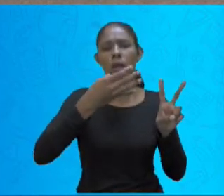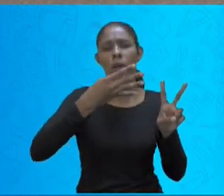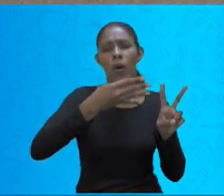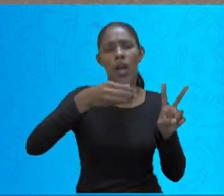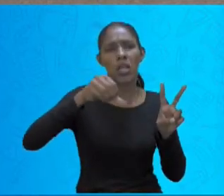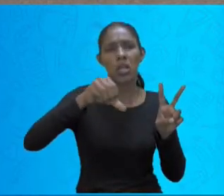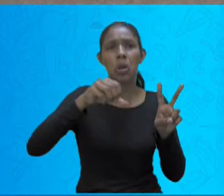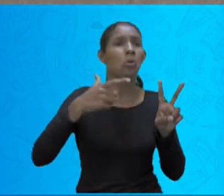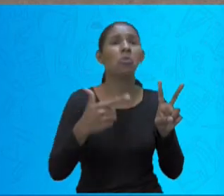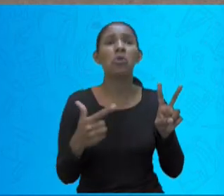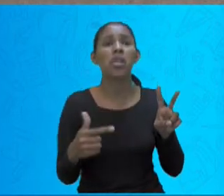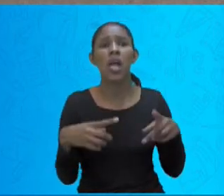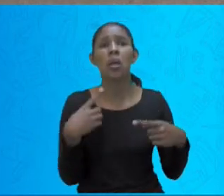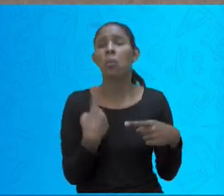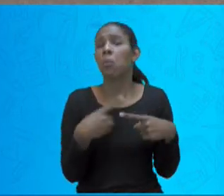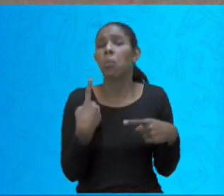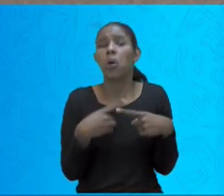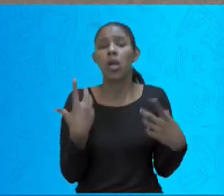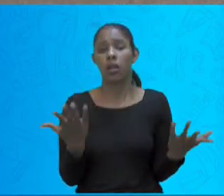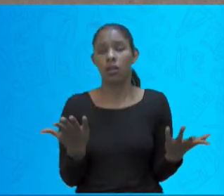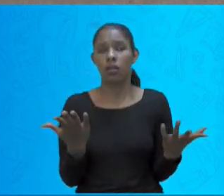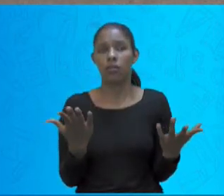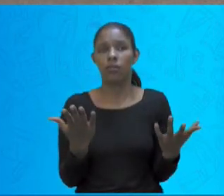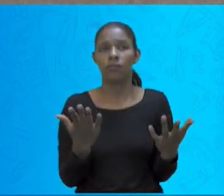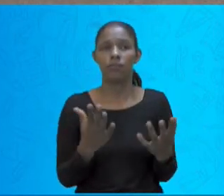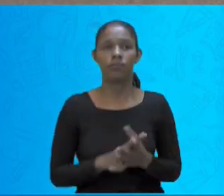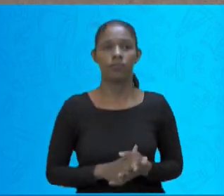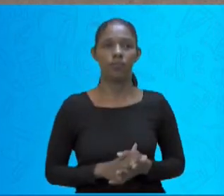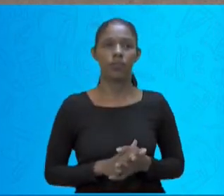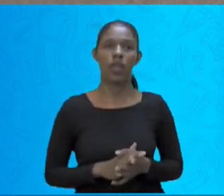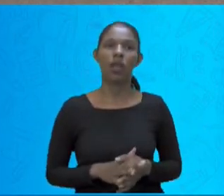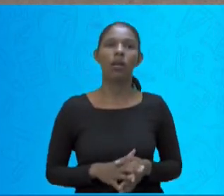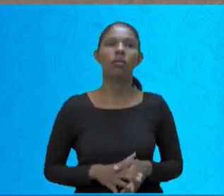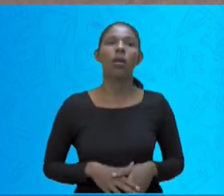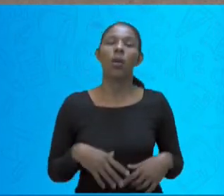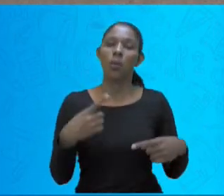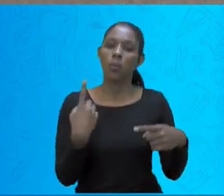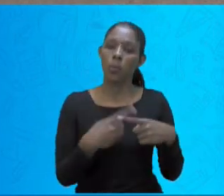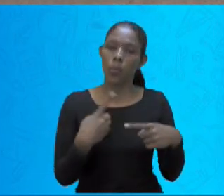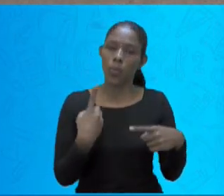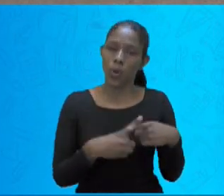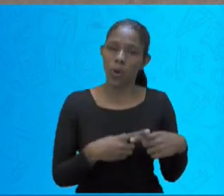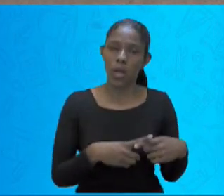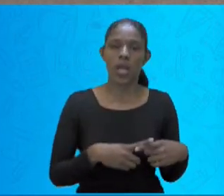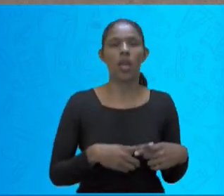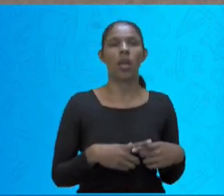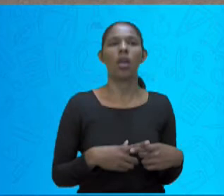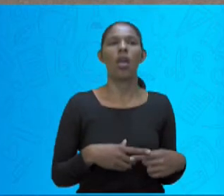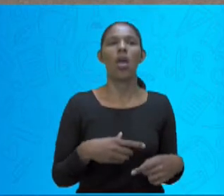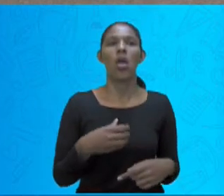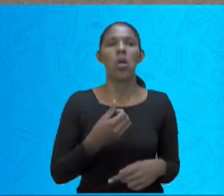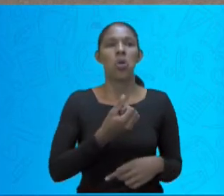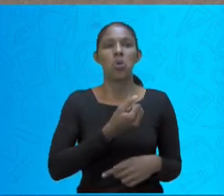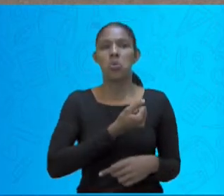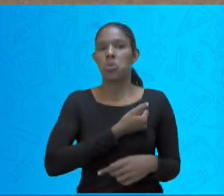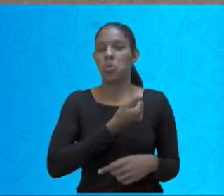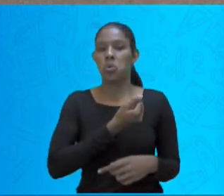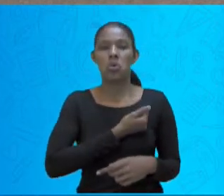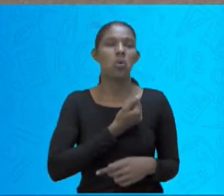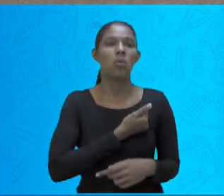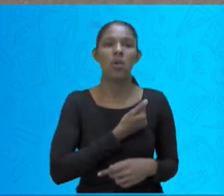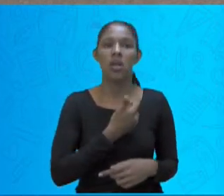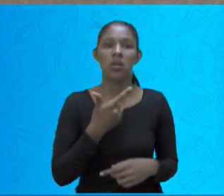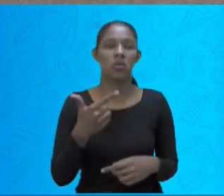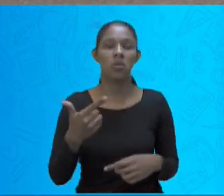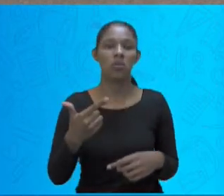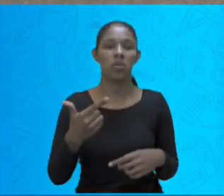não tenho nenhuma raiz quadrada de menos 49? Porque nenhum número racional elevado ao